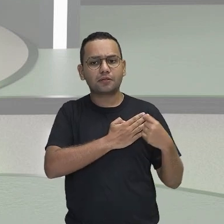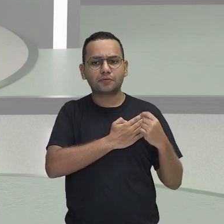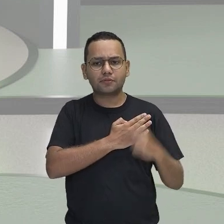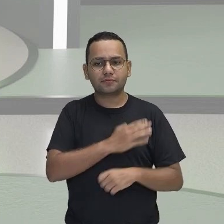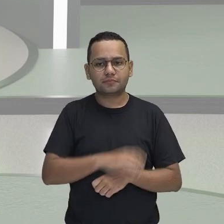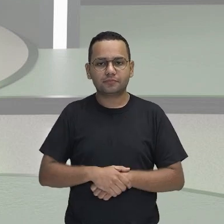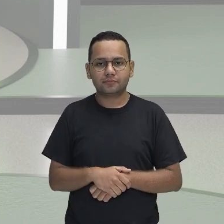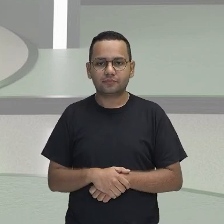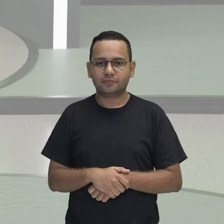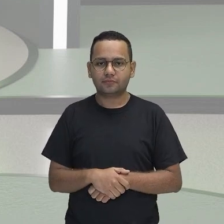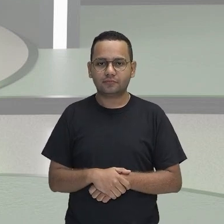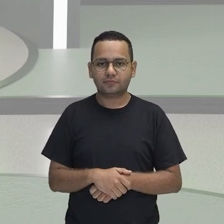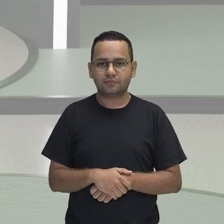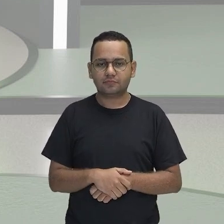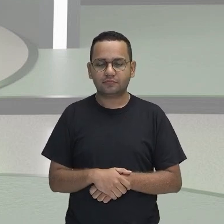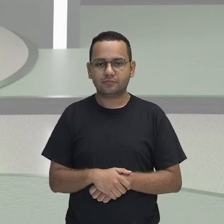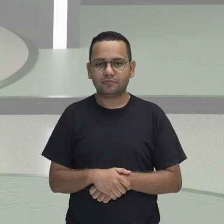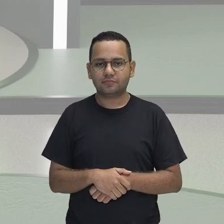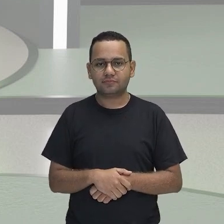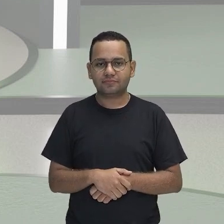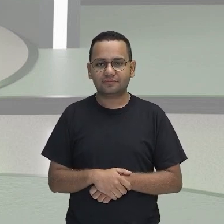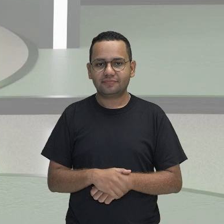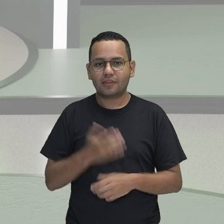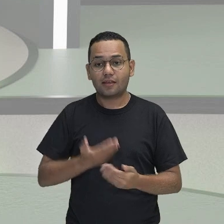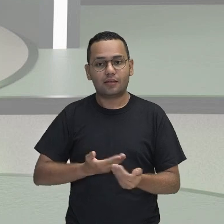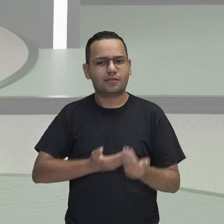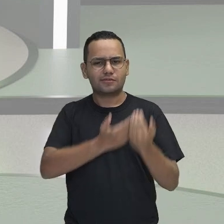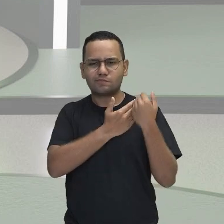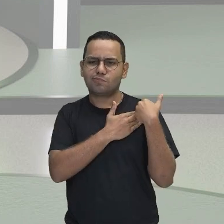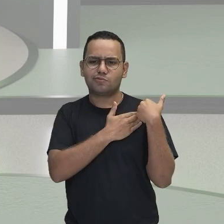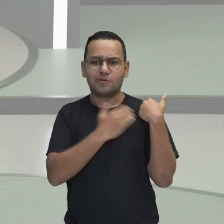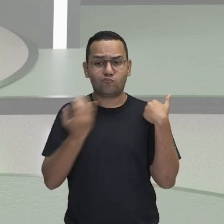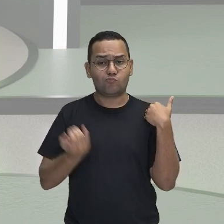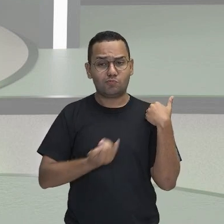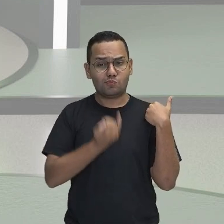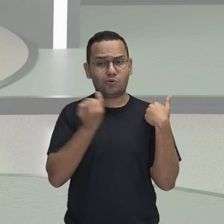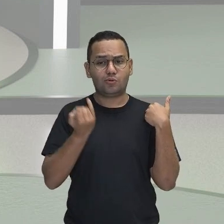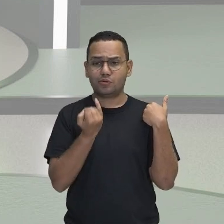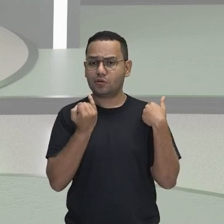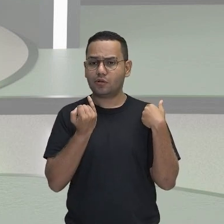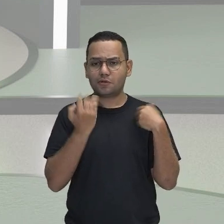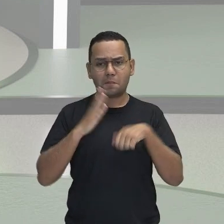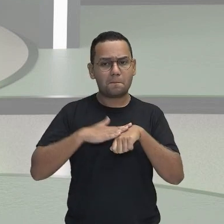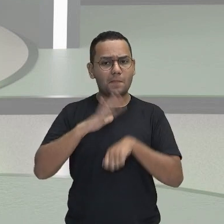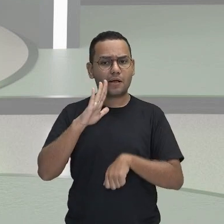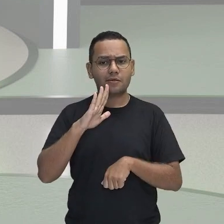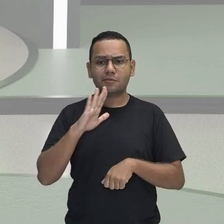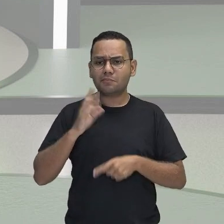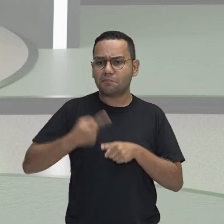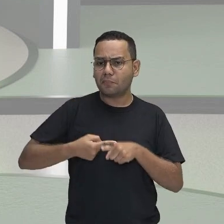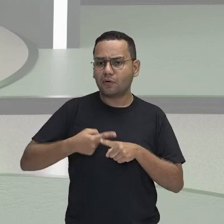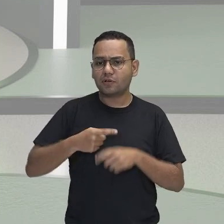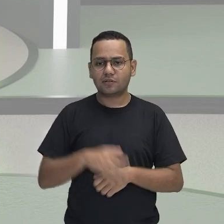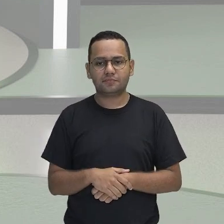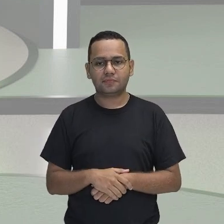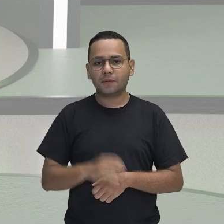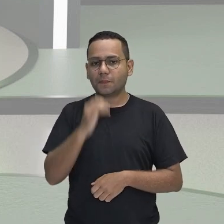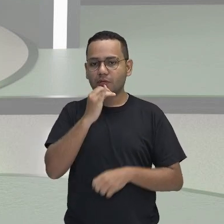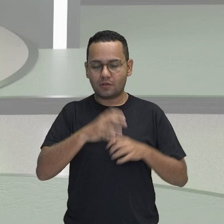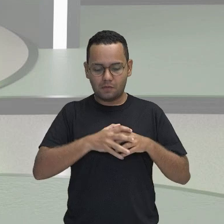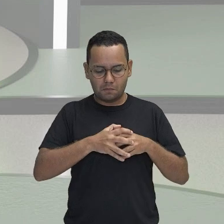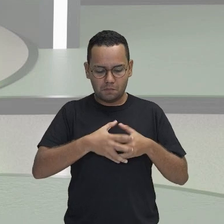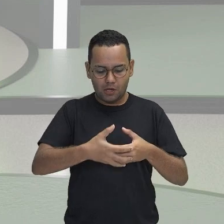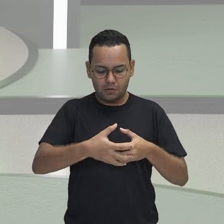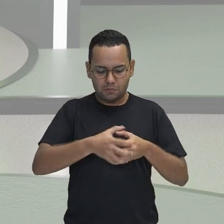é o músculo mais importante do nosso corpo, porque a cada bombeamento o